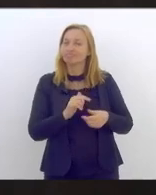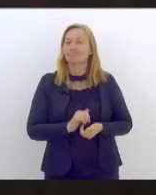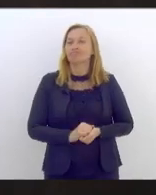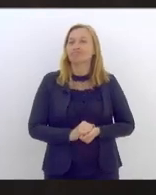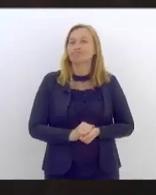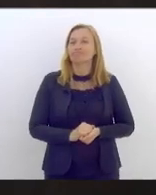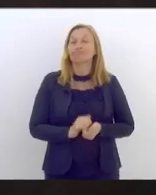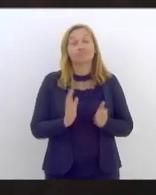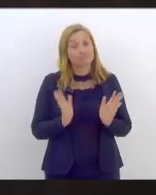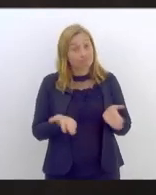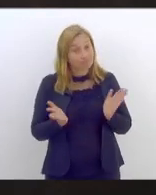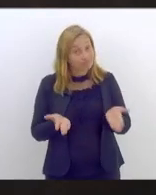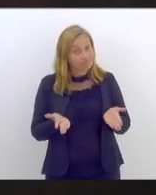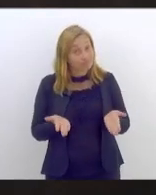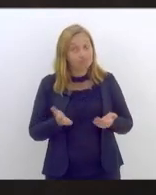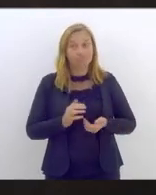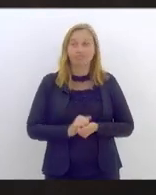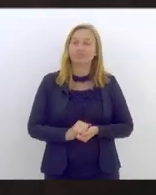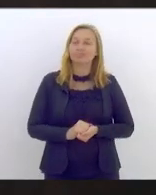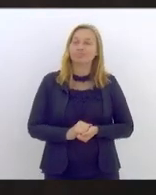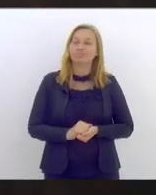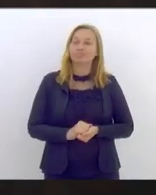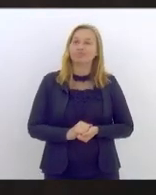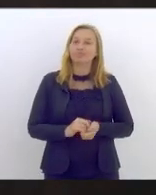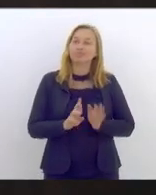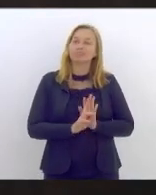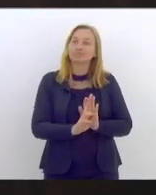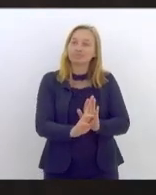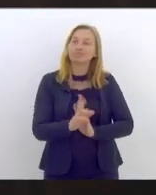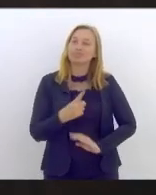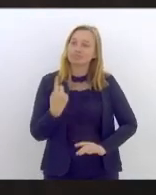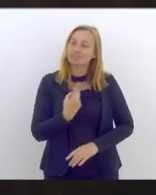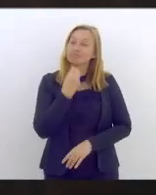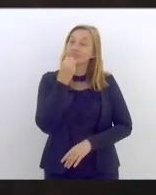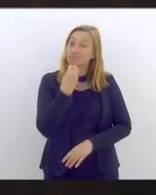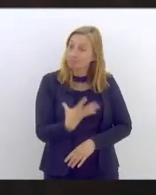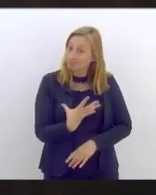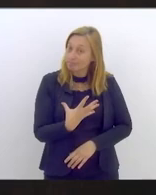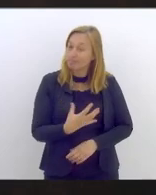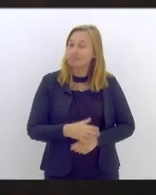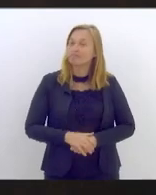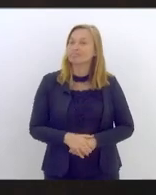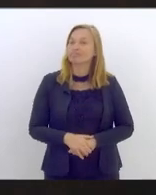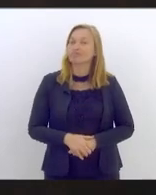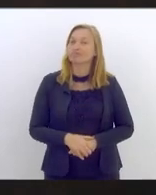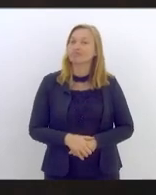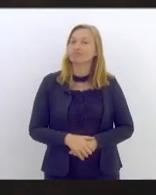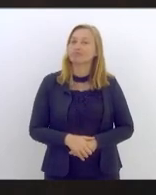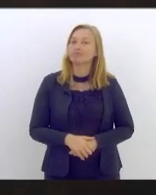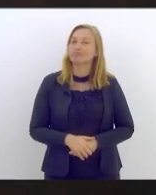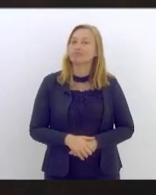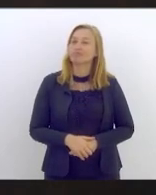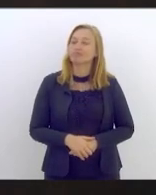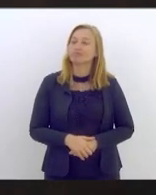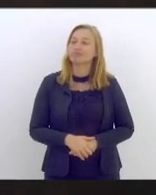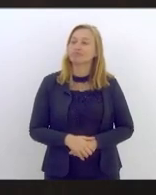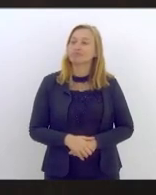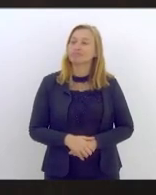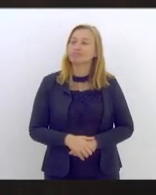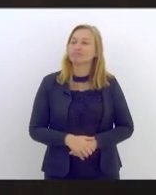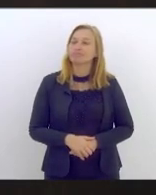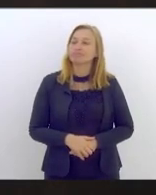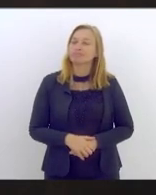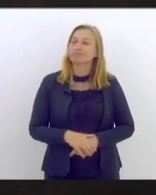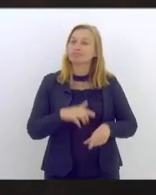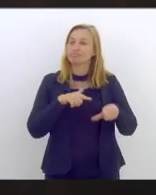hoje nos representa muito bem por sinal o trabalho que